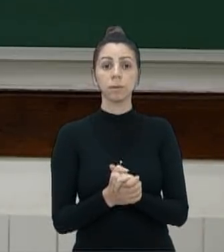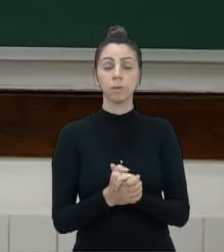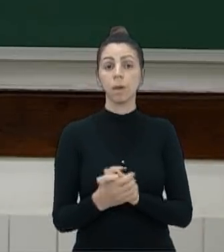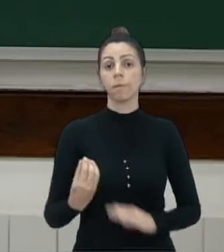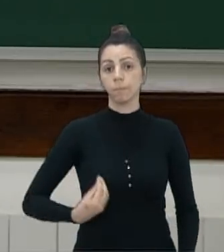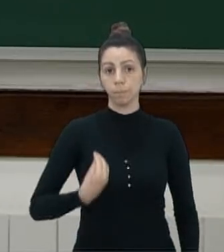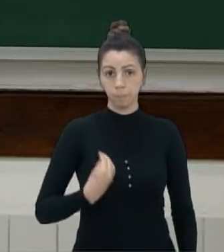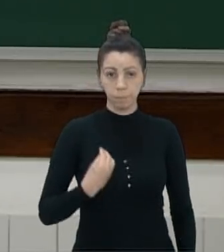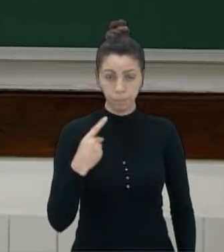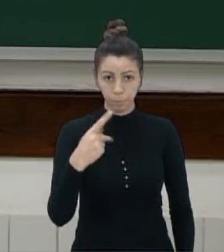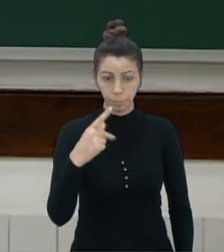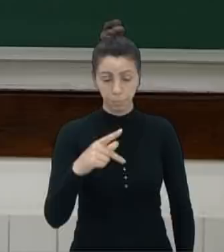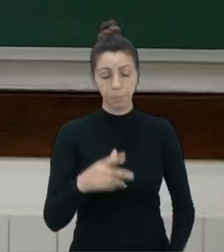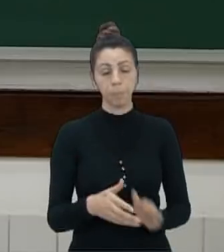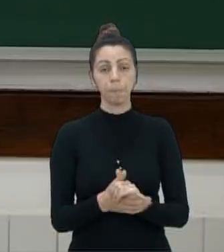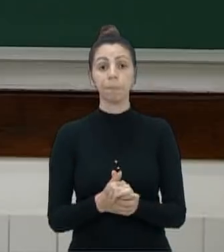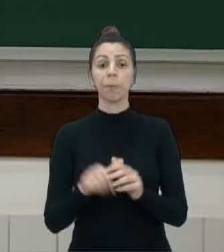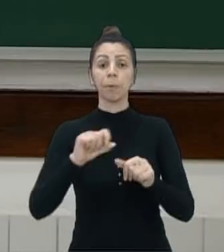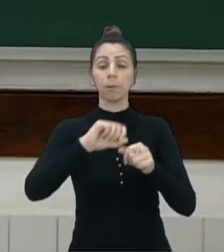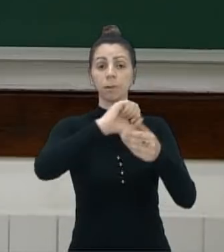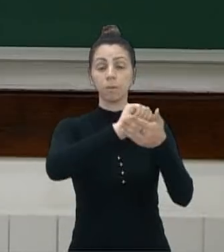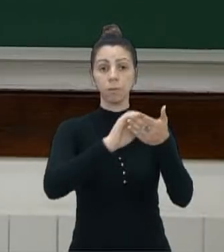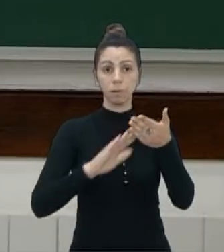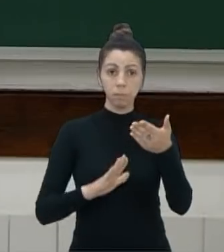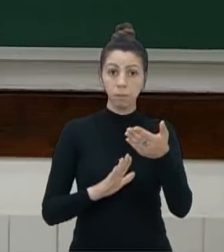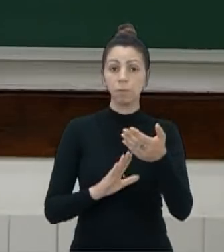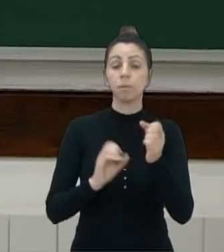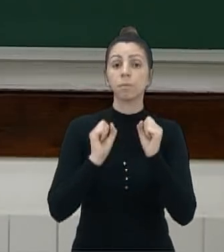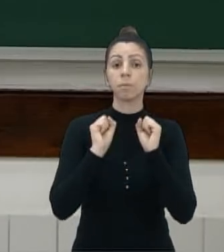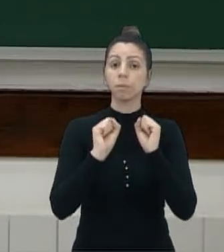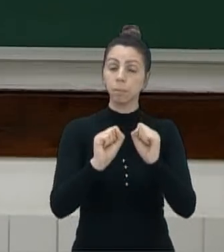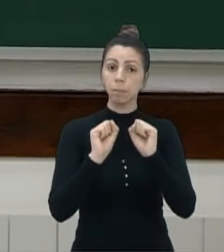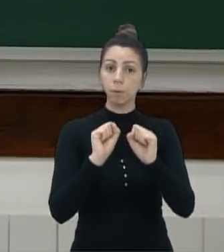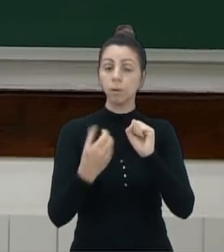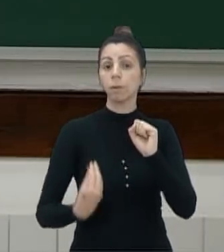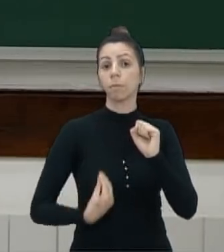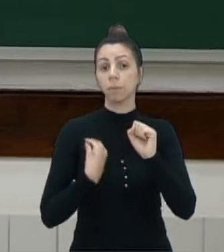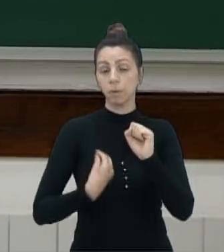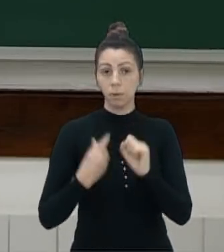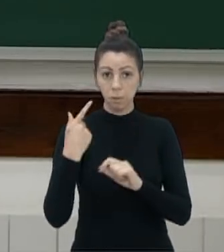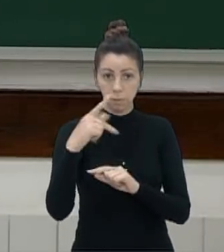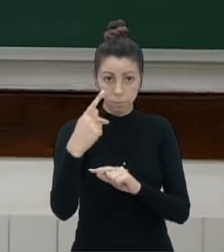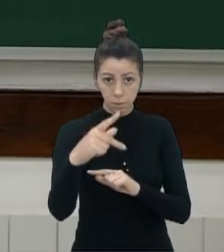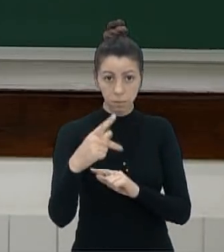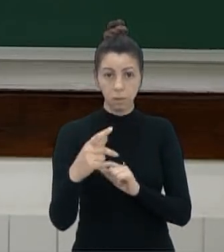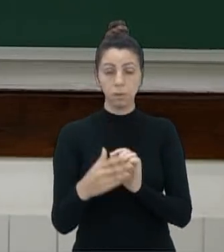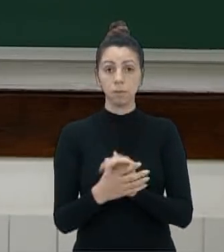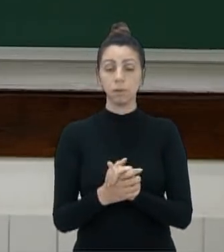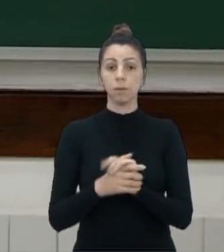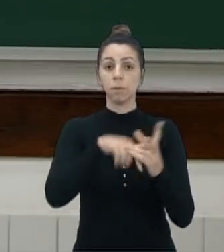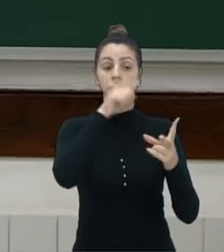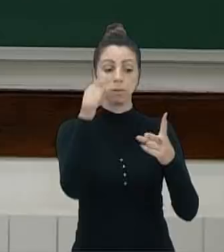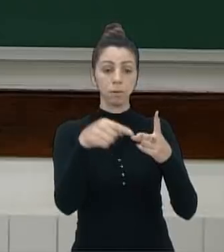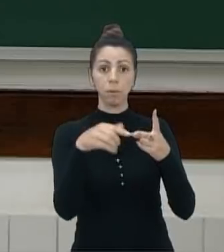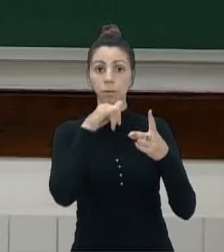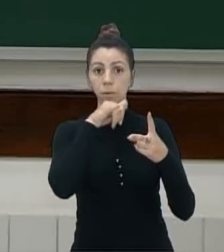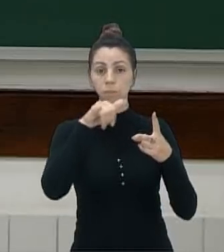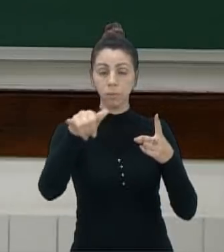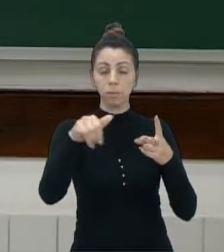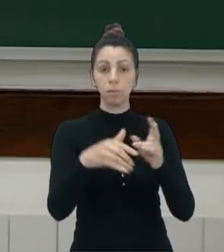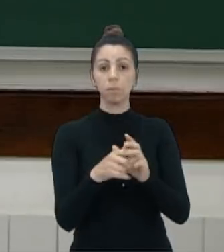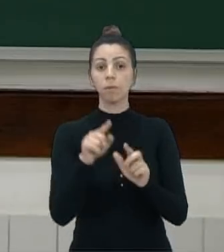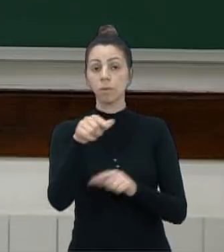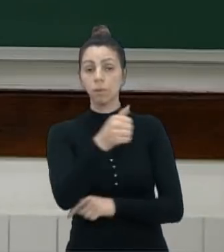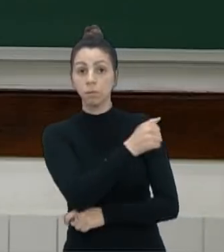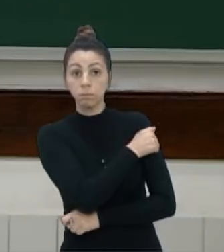de vocês. Realize a atividade para que possa confirmar aí a frequência de vocês. O segundo aviso, para